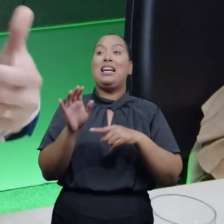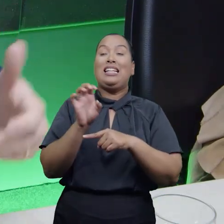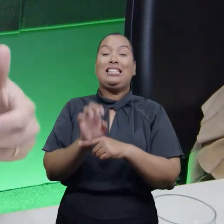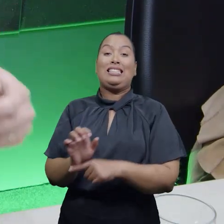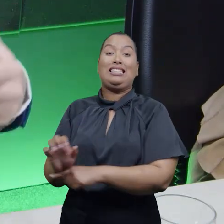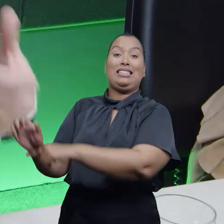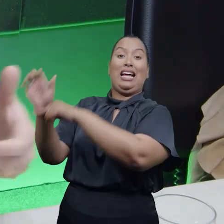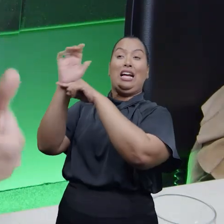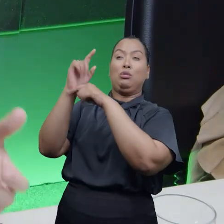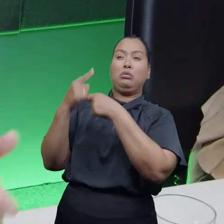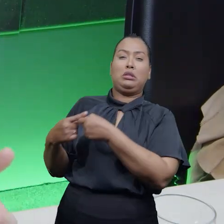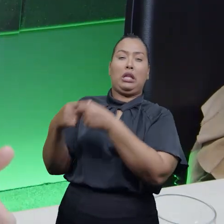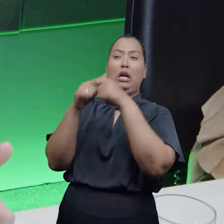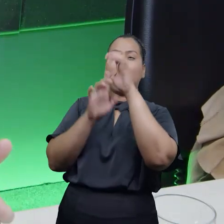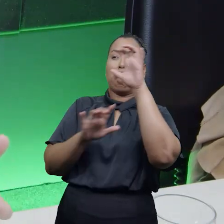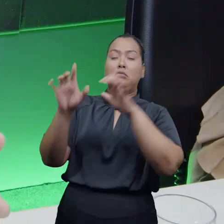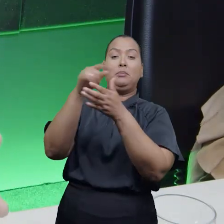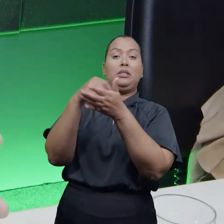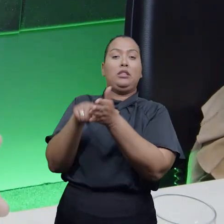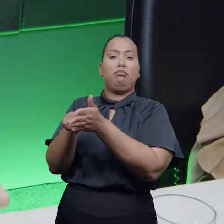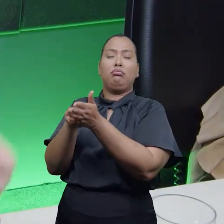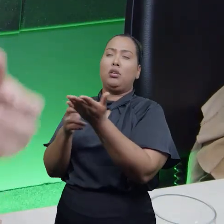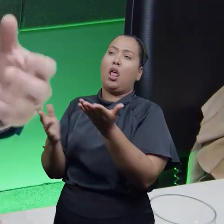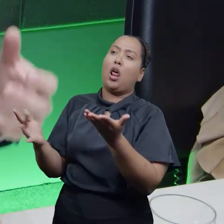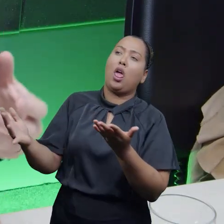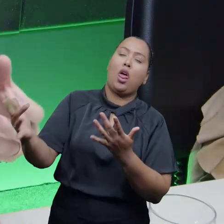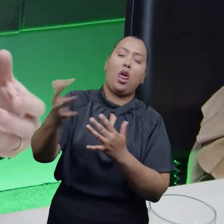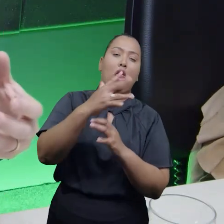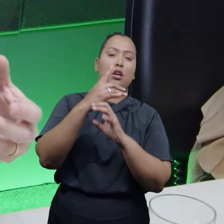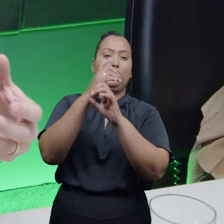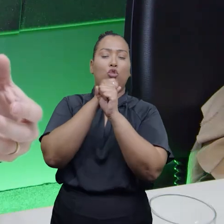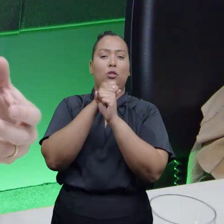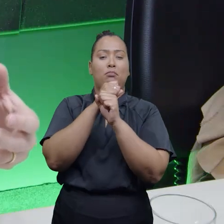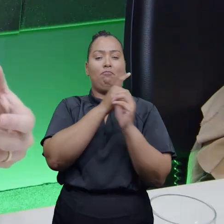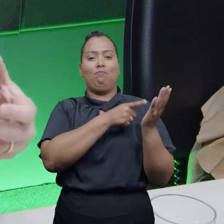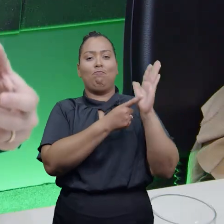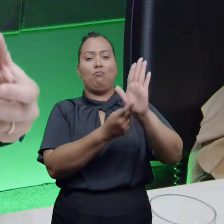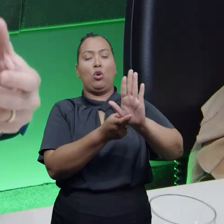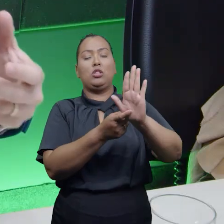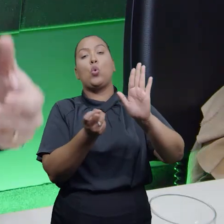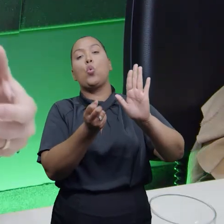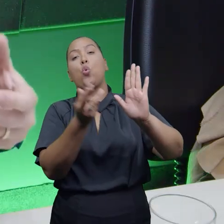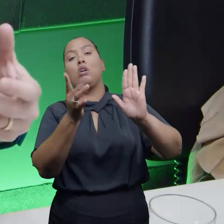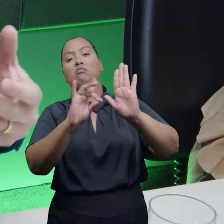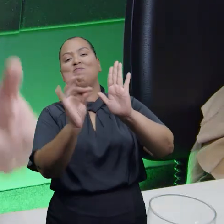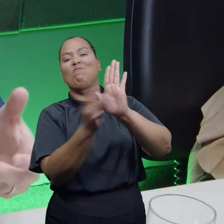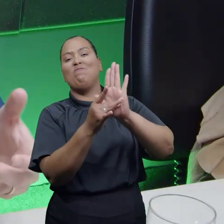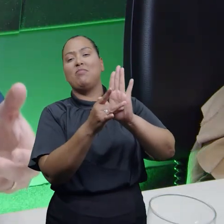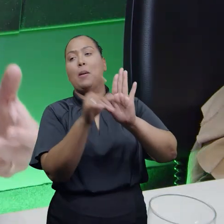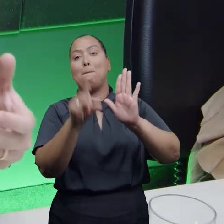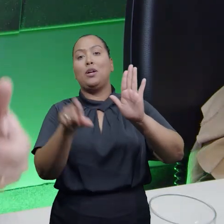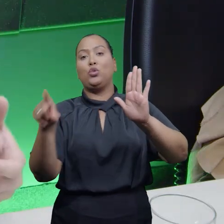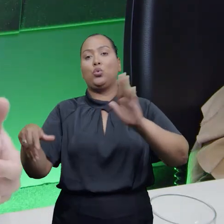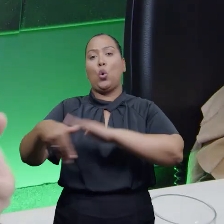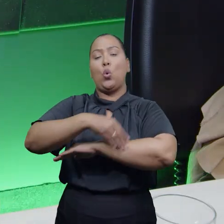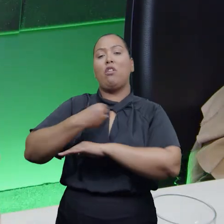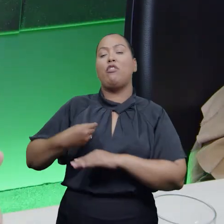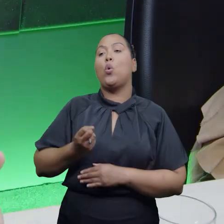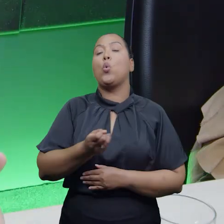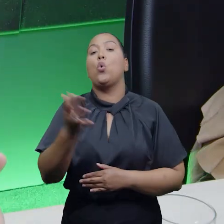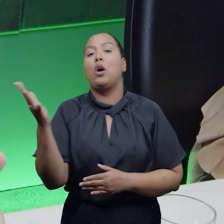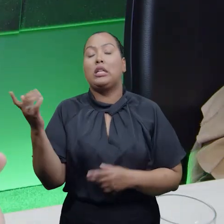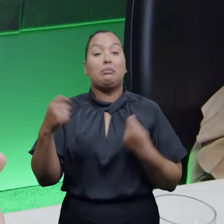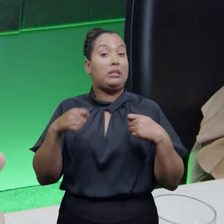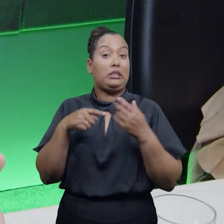os estados, os municípios façam esse diagnóstico exatamente para que se tenha ali um número real de pessoas